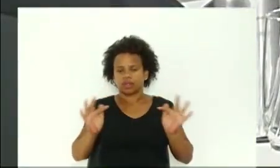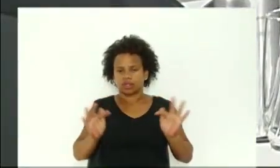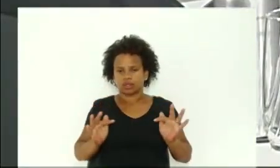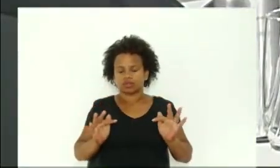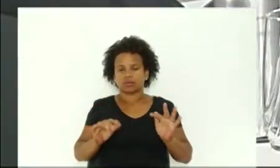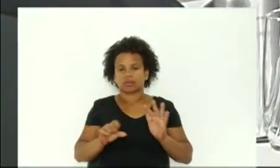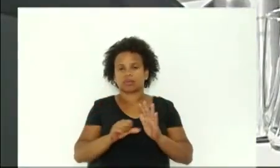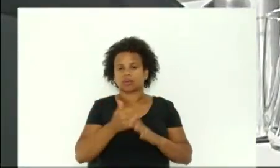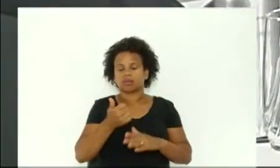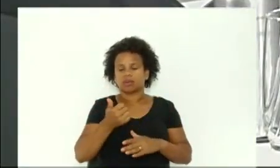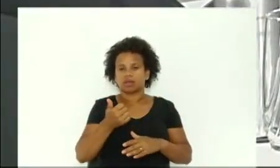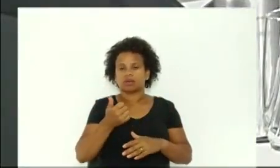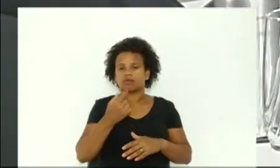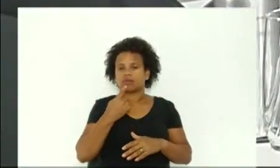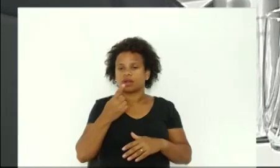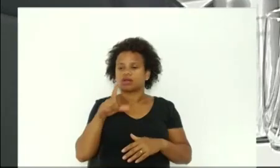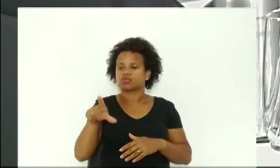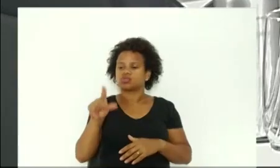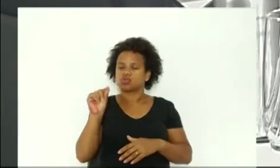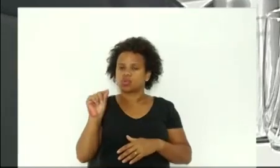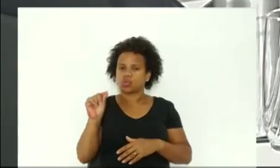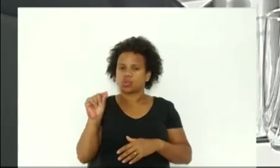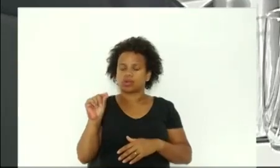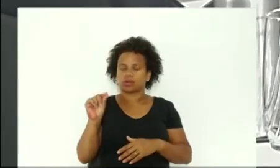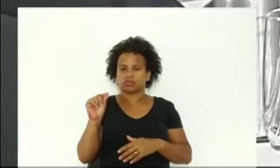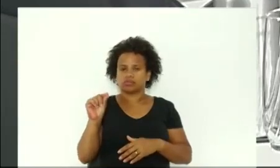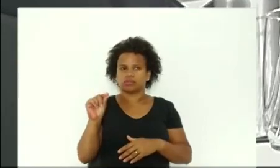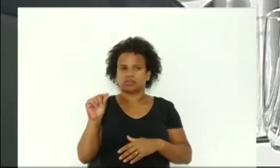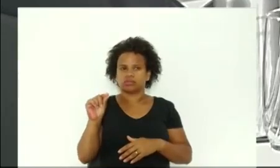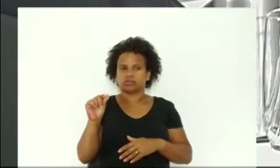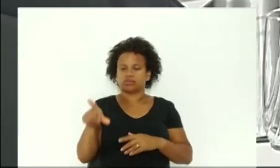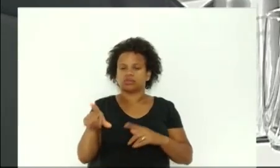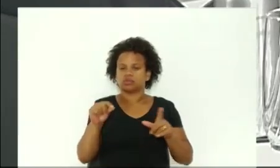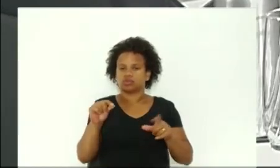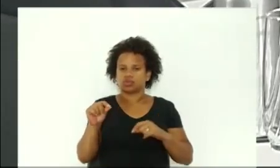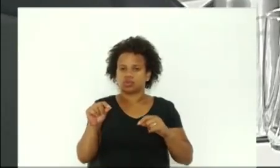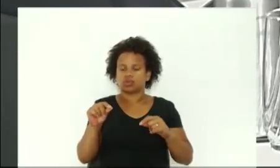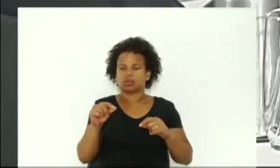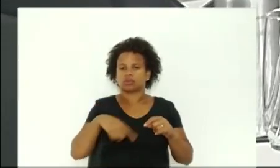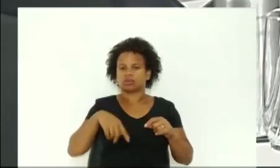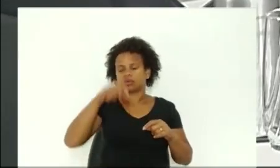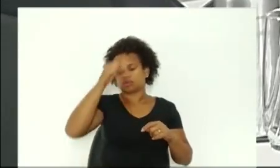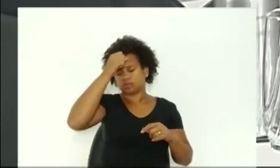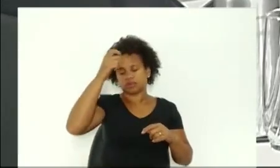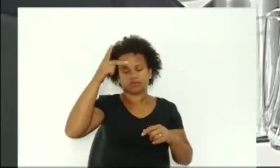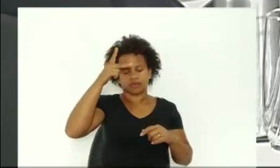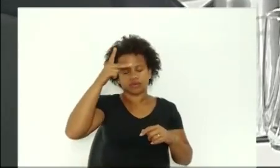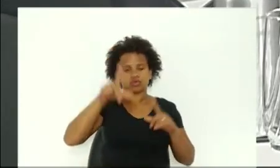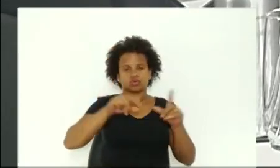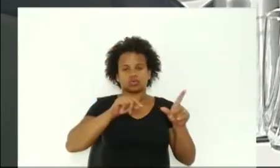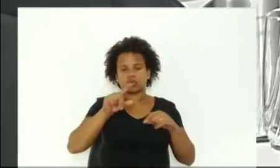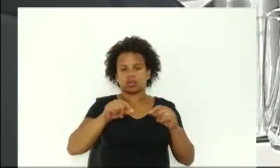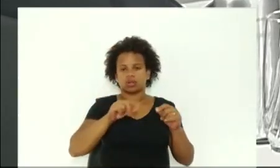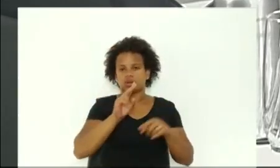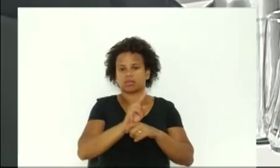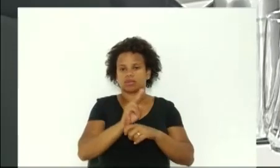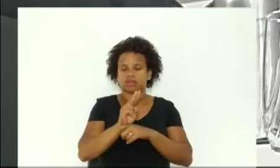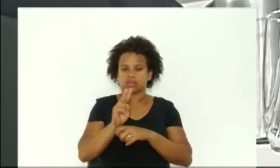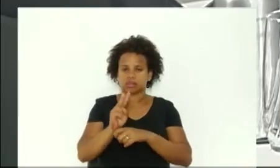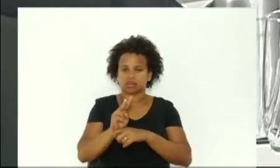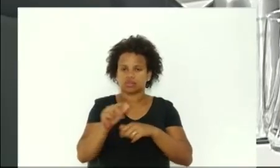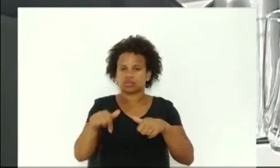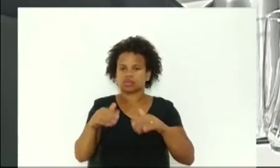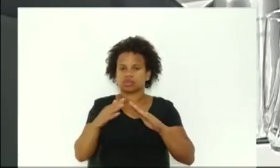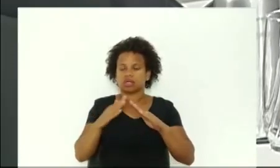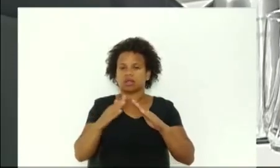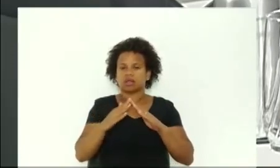aqui da escolha, o vereador, da escolha do nosso prefeito, lhe escolher como representante dele nessa casa. A